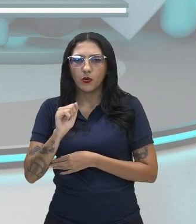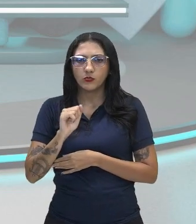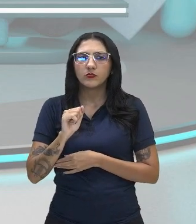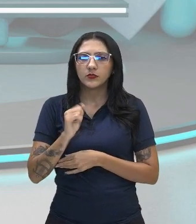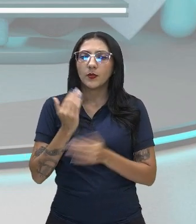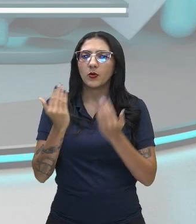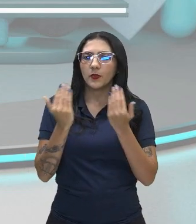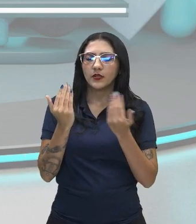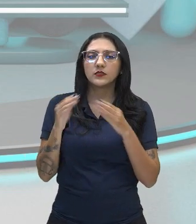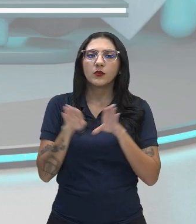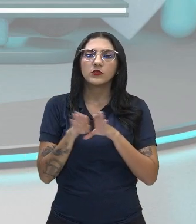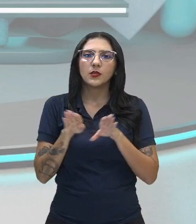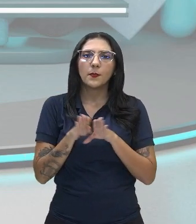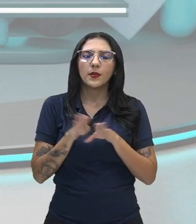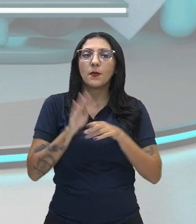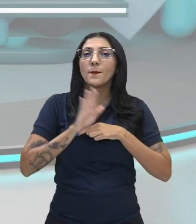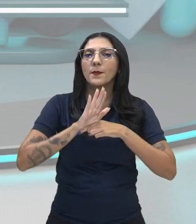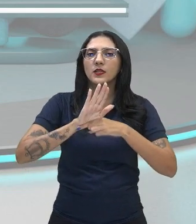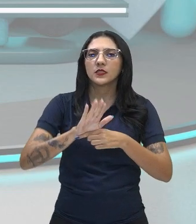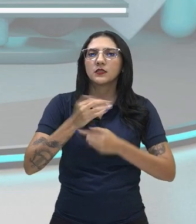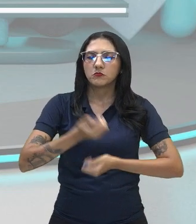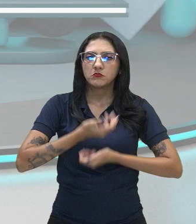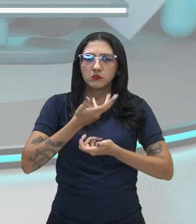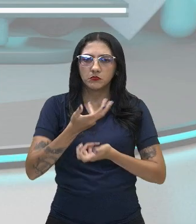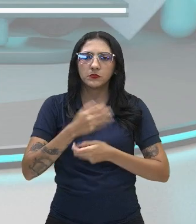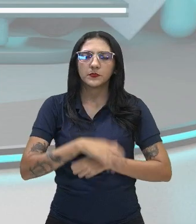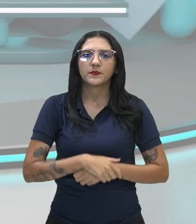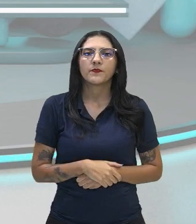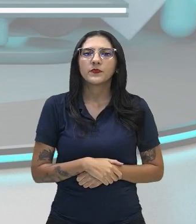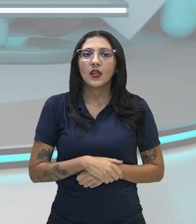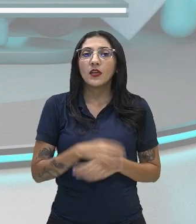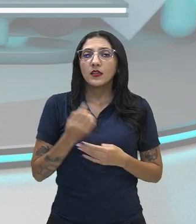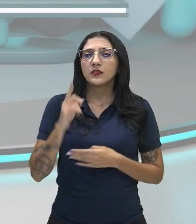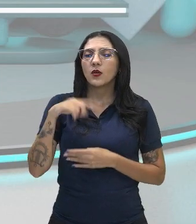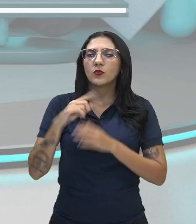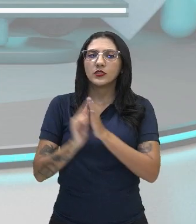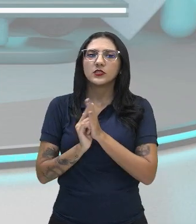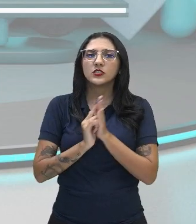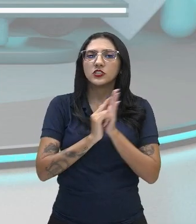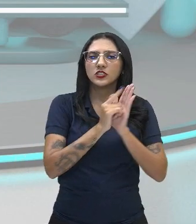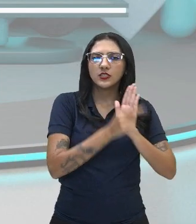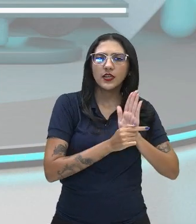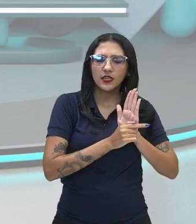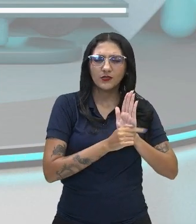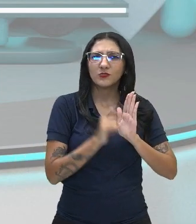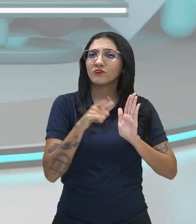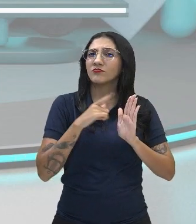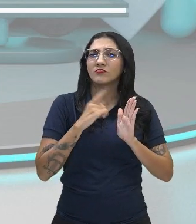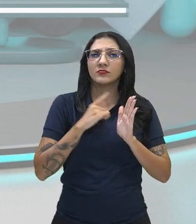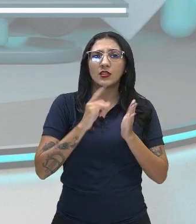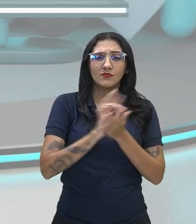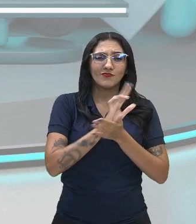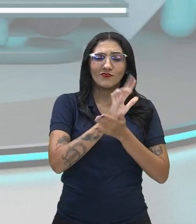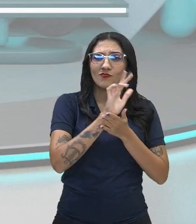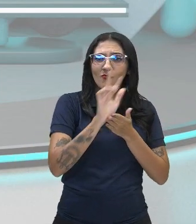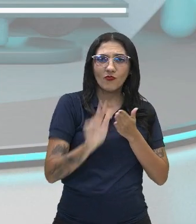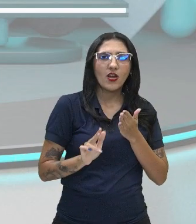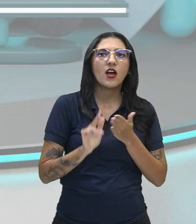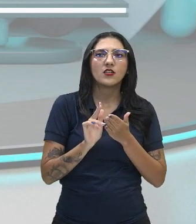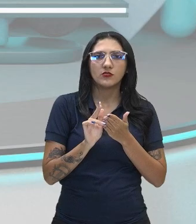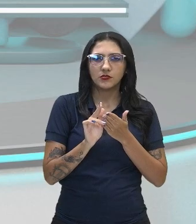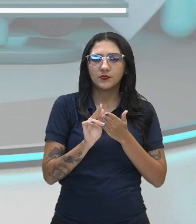exposição. Então, nós temos como gêneros textuais infinitos gêneros